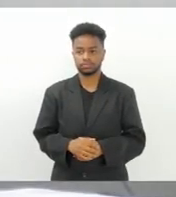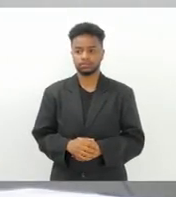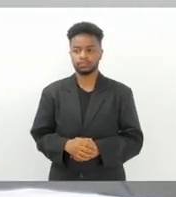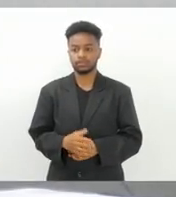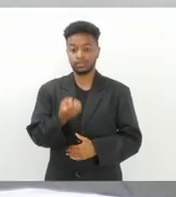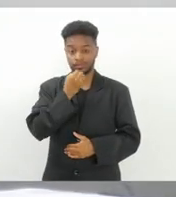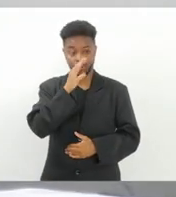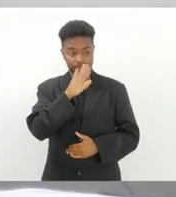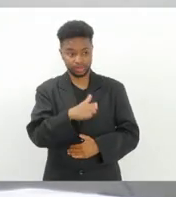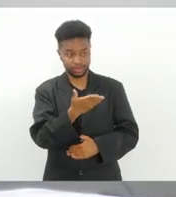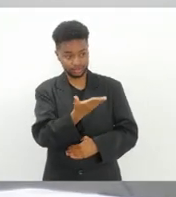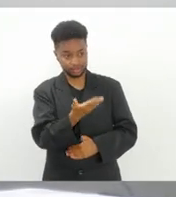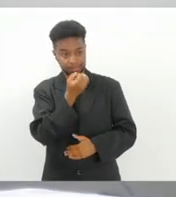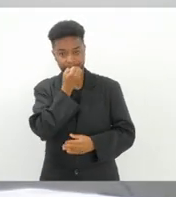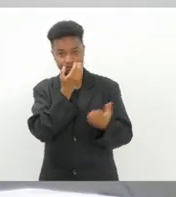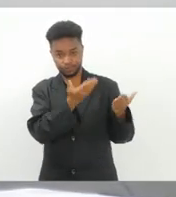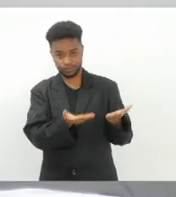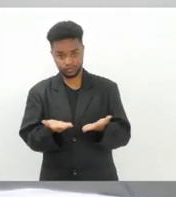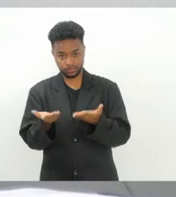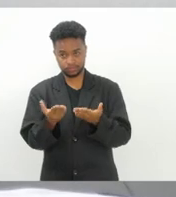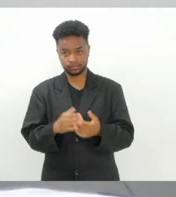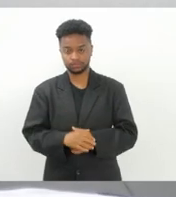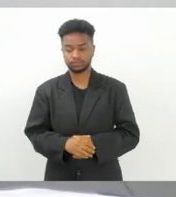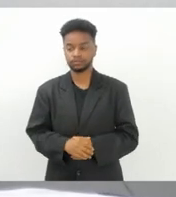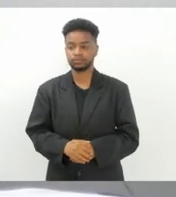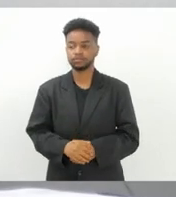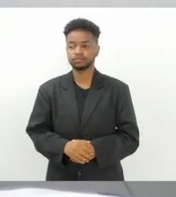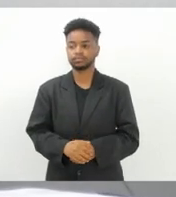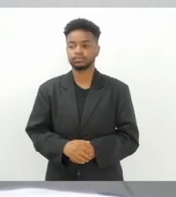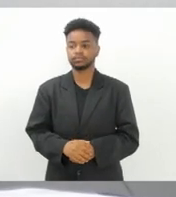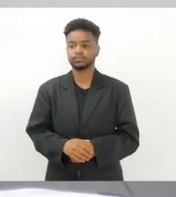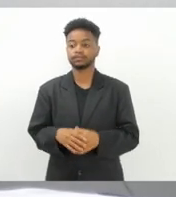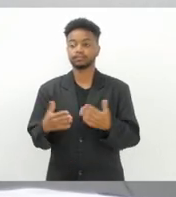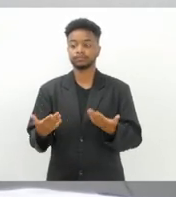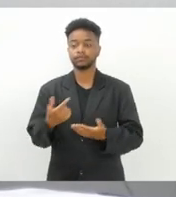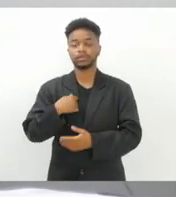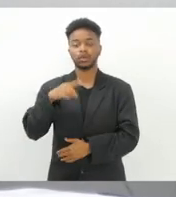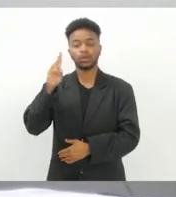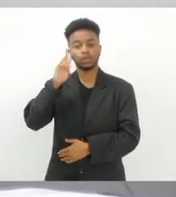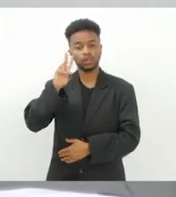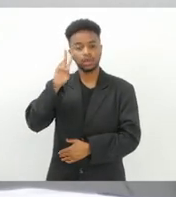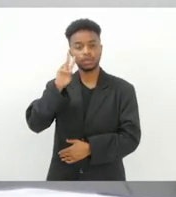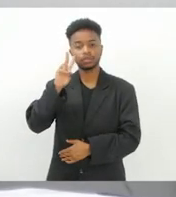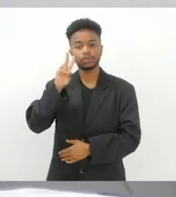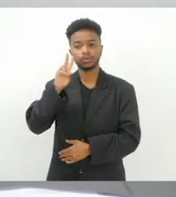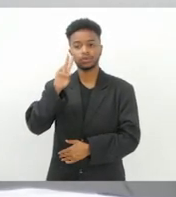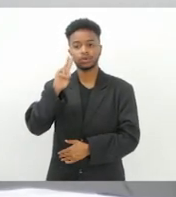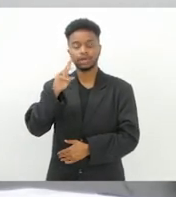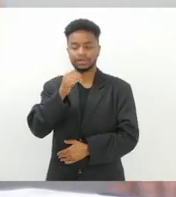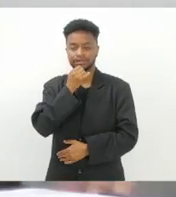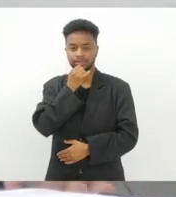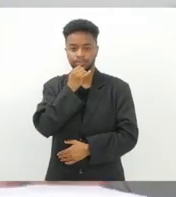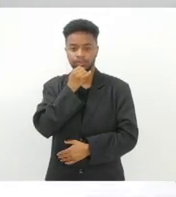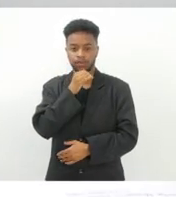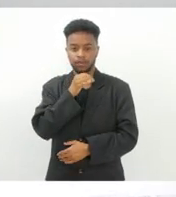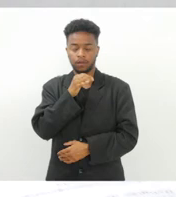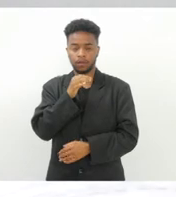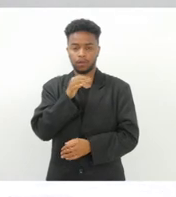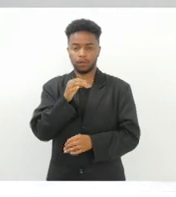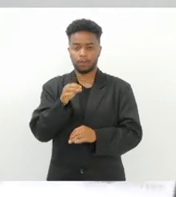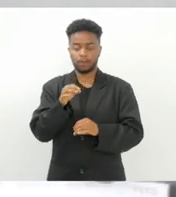Boa tarde, bem-vindos. Eu me lembro, nós fizemos, por exemplo, no metrô aqui da